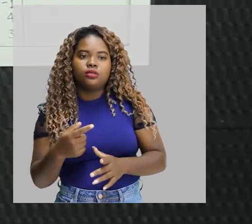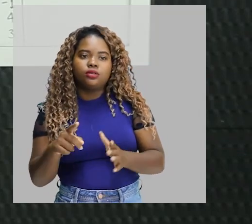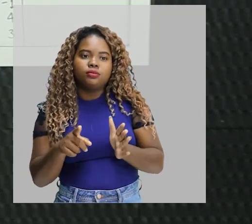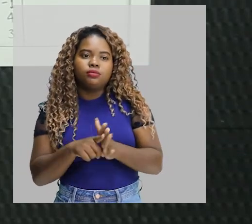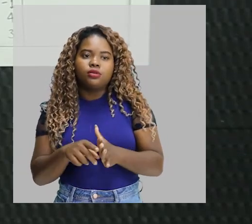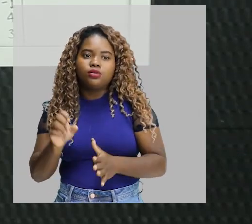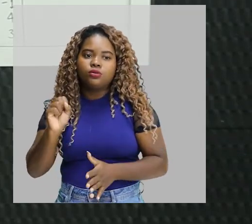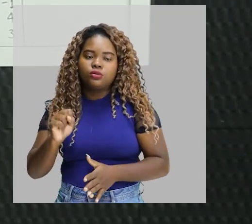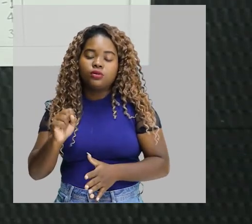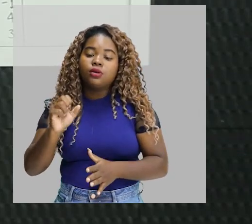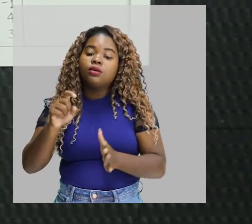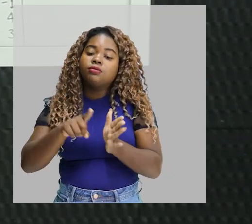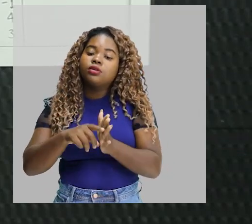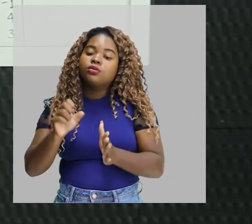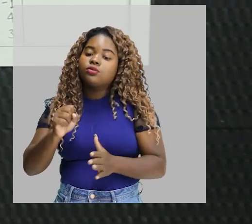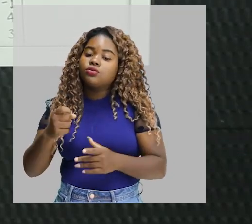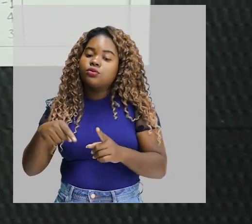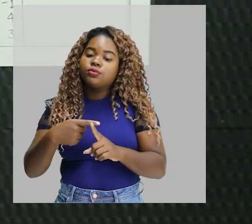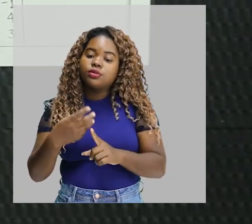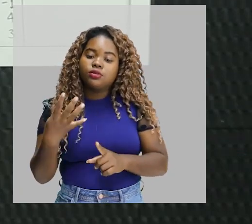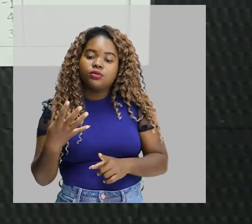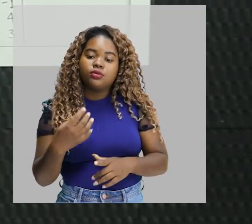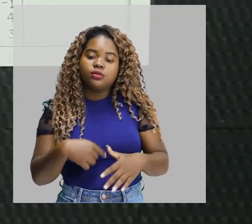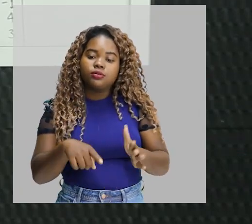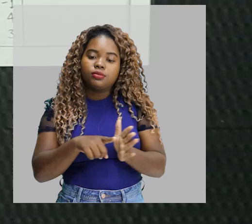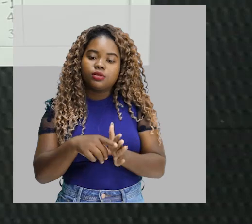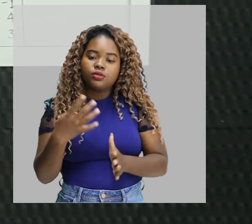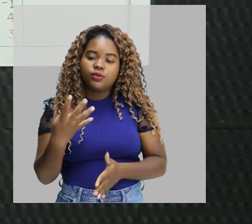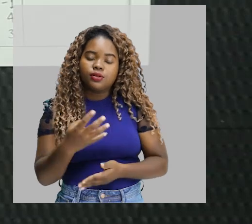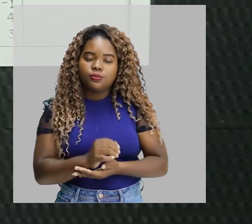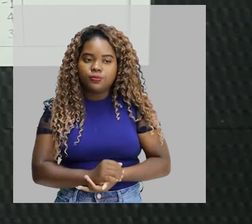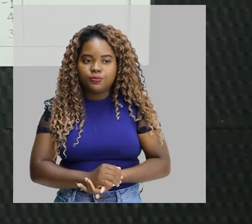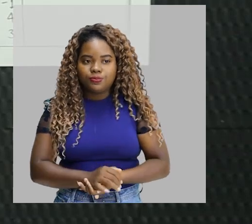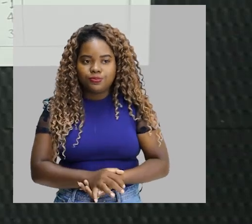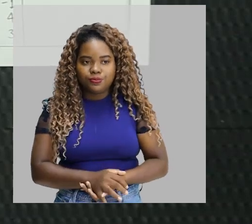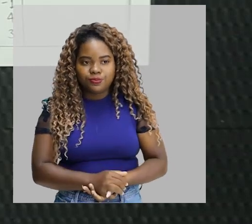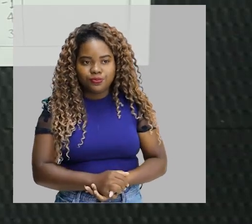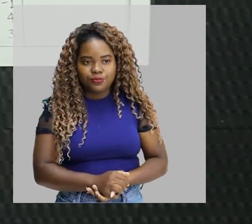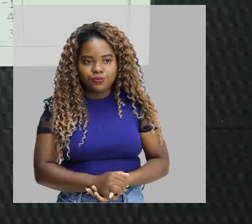- 8 + 4 dá menos 4